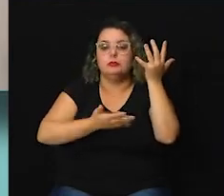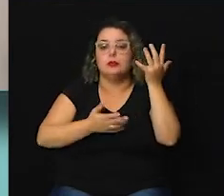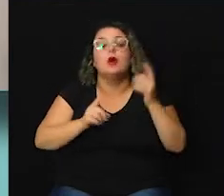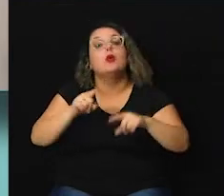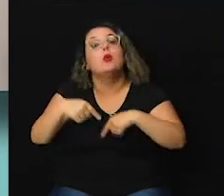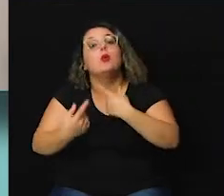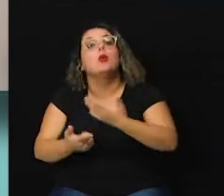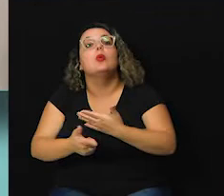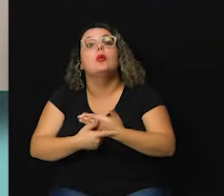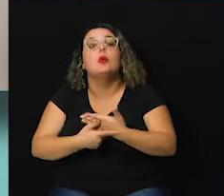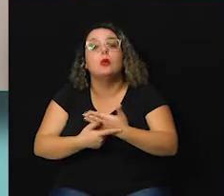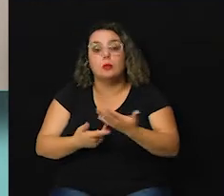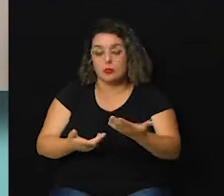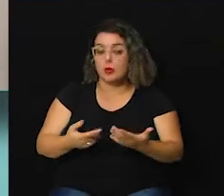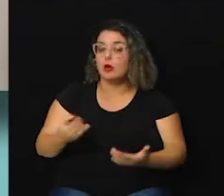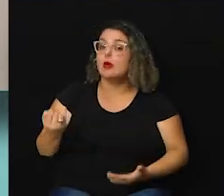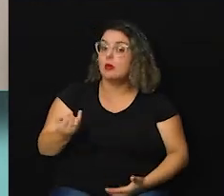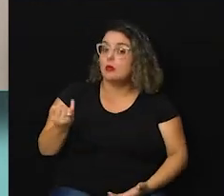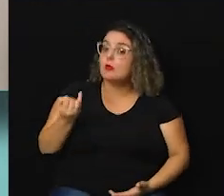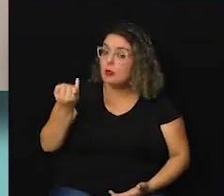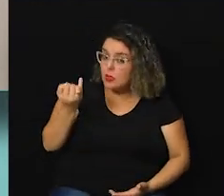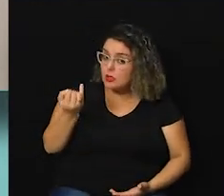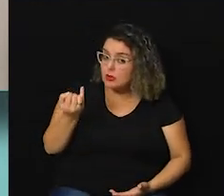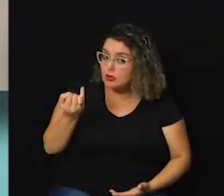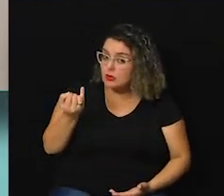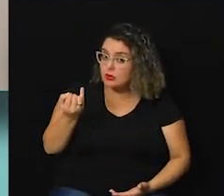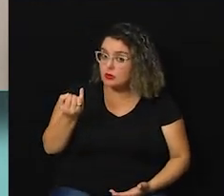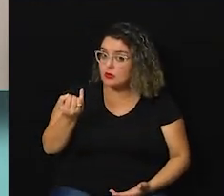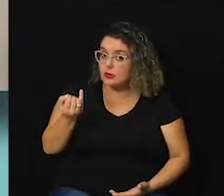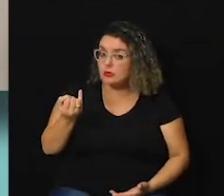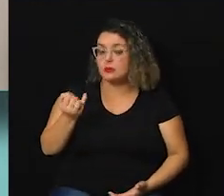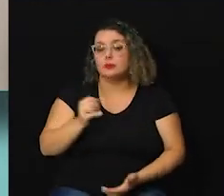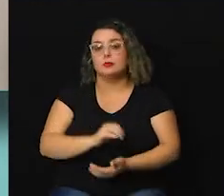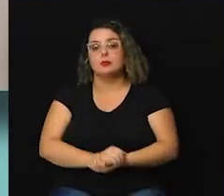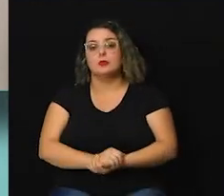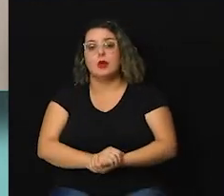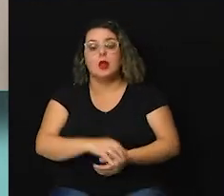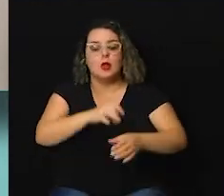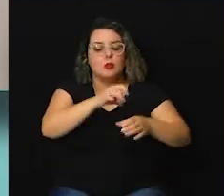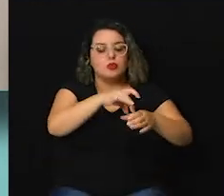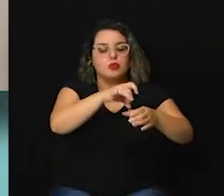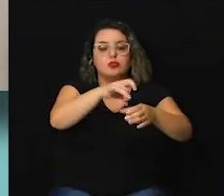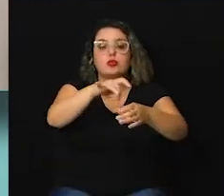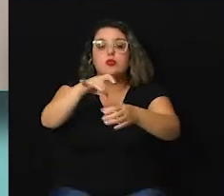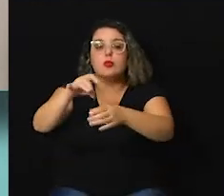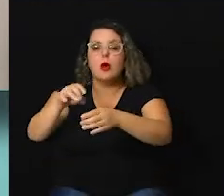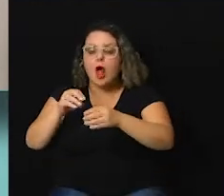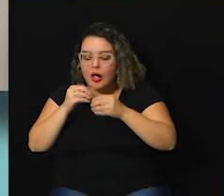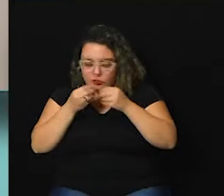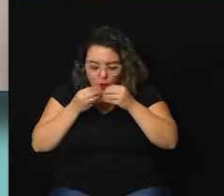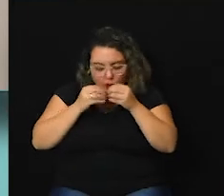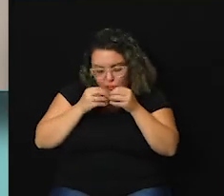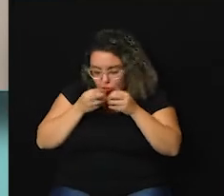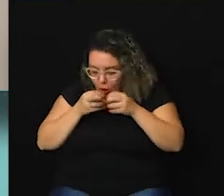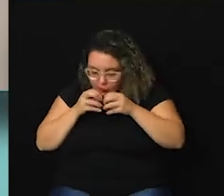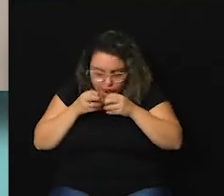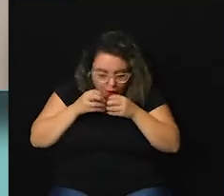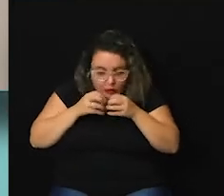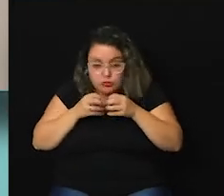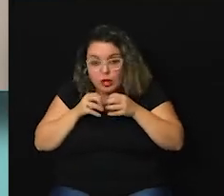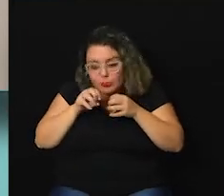grande. E o outro papel que ela tem, que é fundamental, é o de dispersora de semente. Embora ela seja